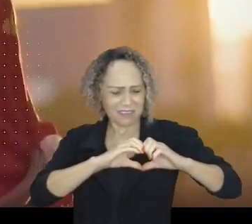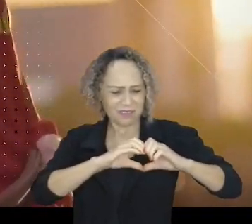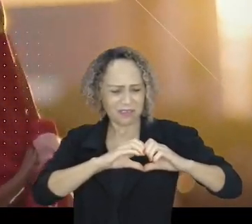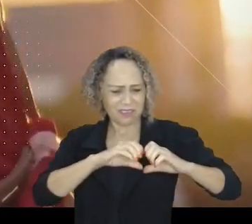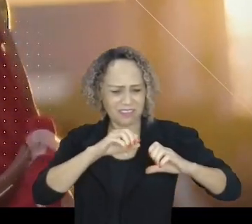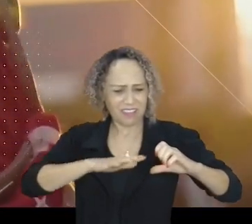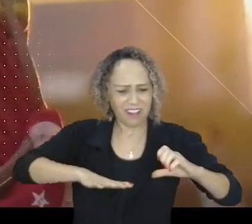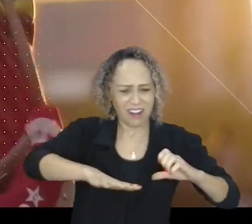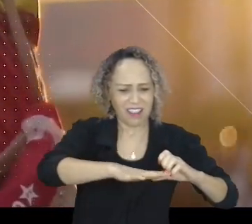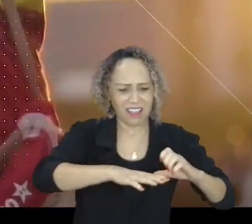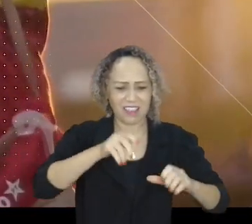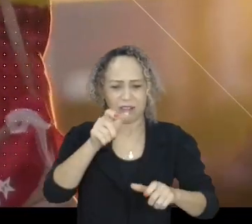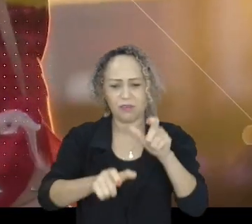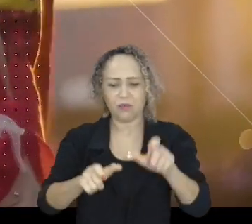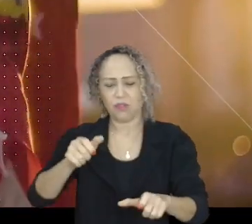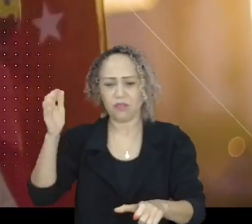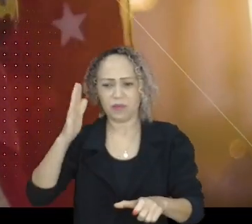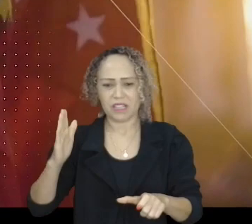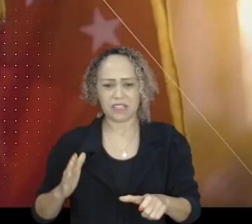das brasileiras.